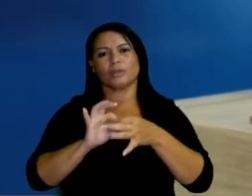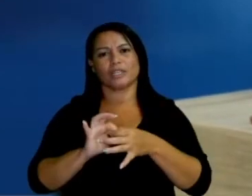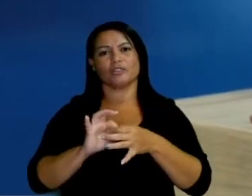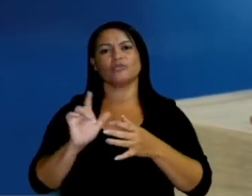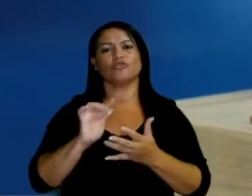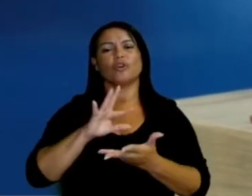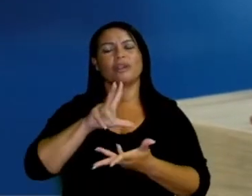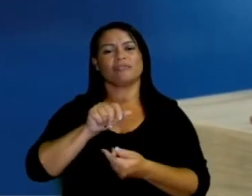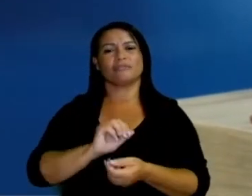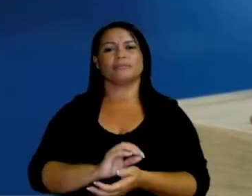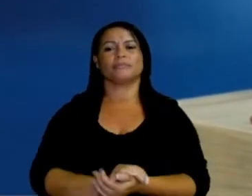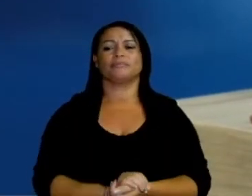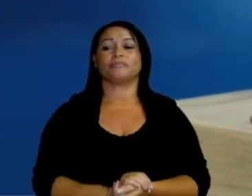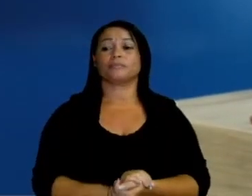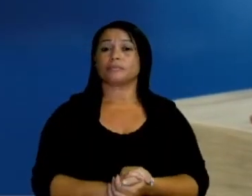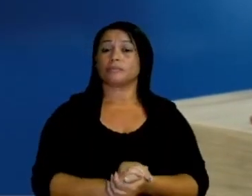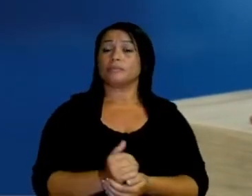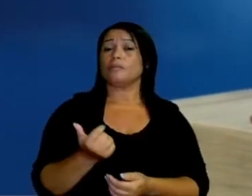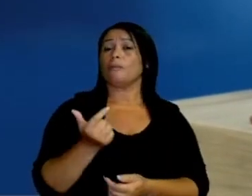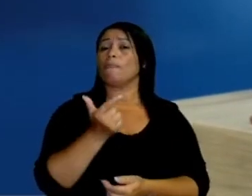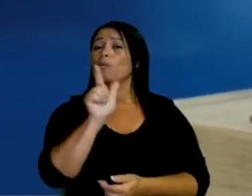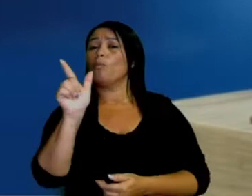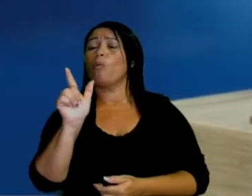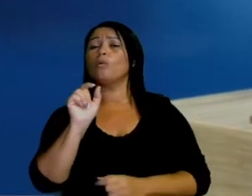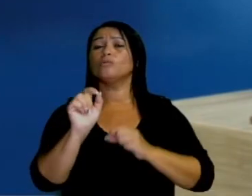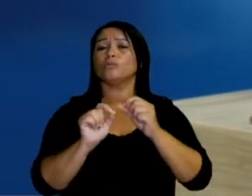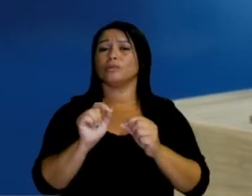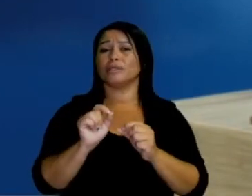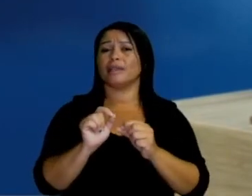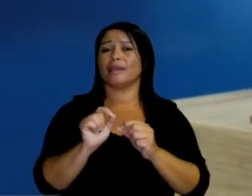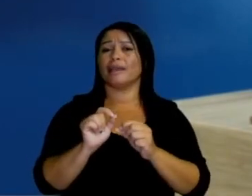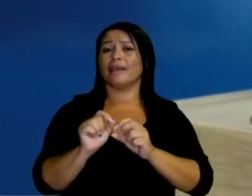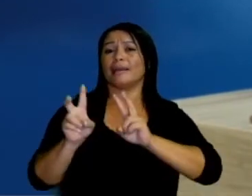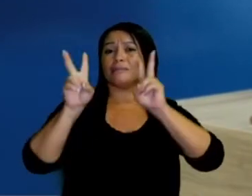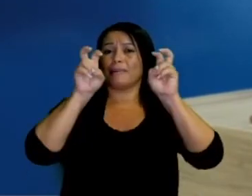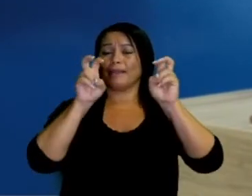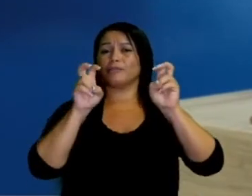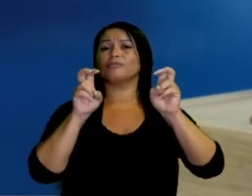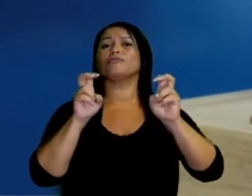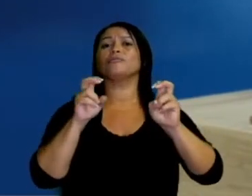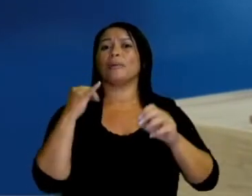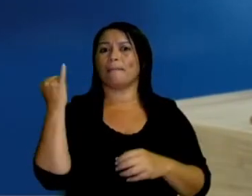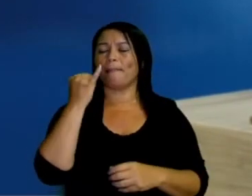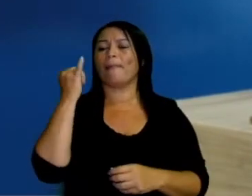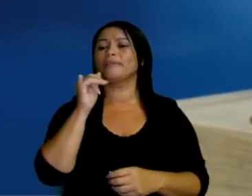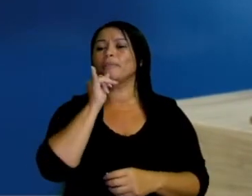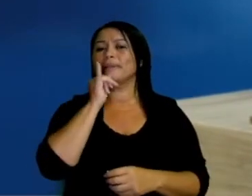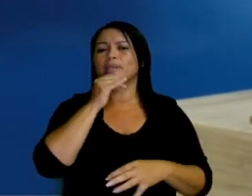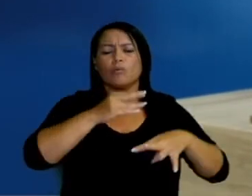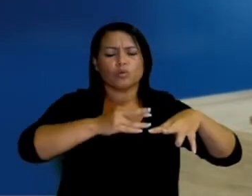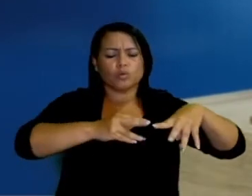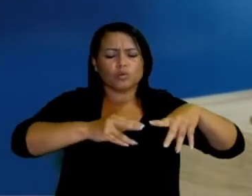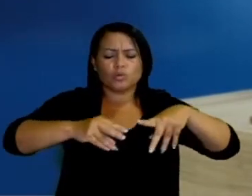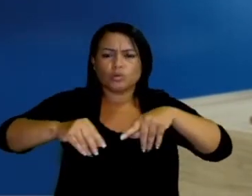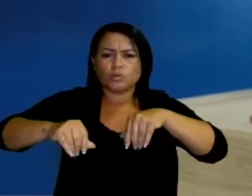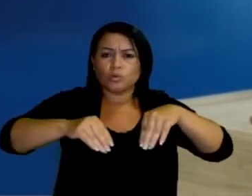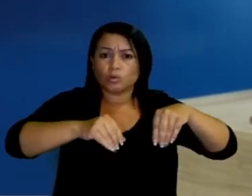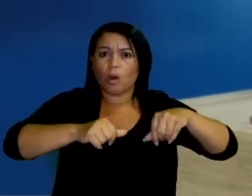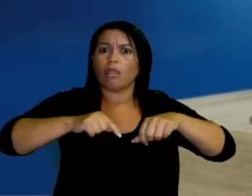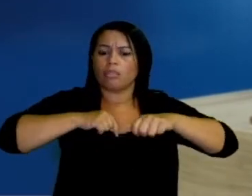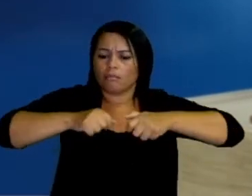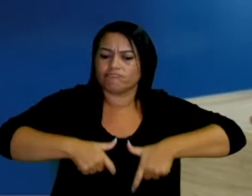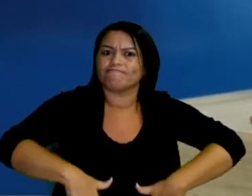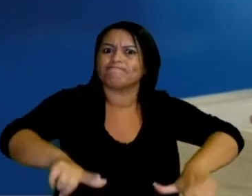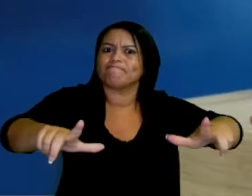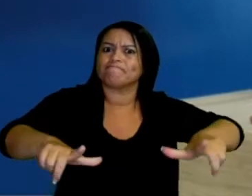bom? Um outro aspecto relevante, o solo. O Brasil é um país que tem aí, né, como eu falei, um território imenso